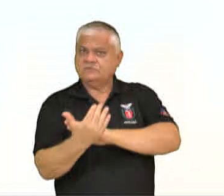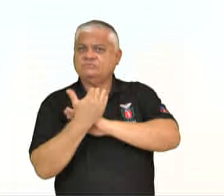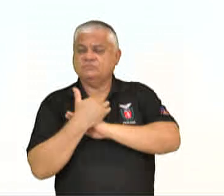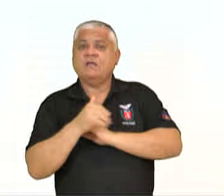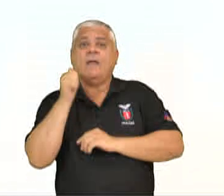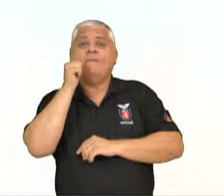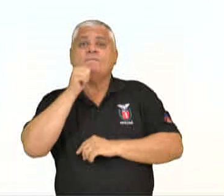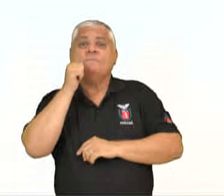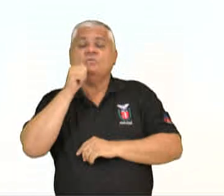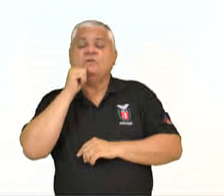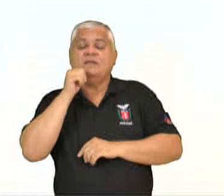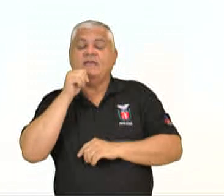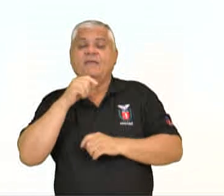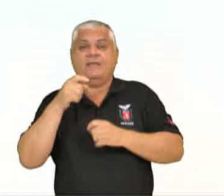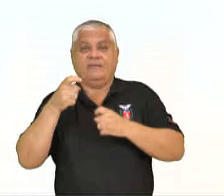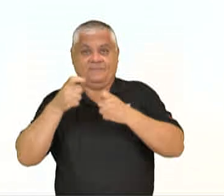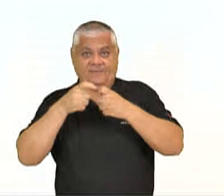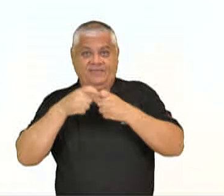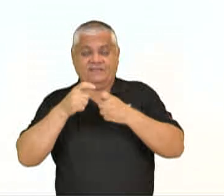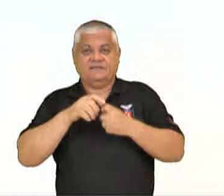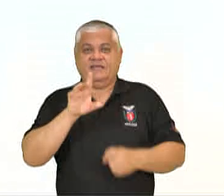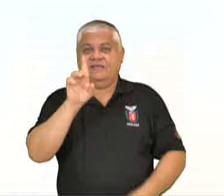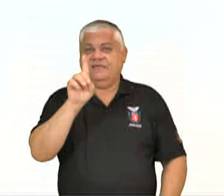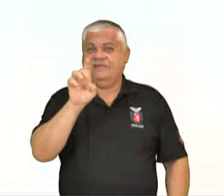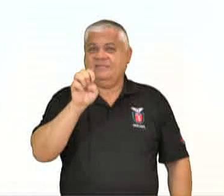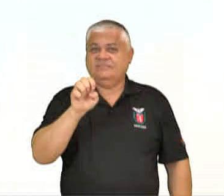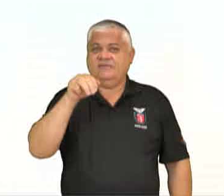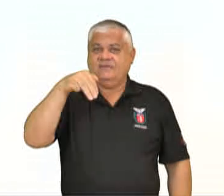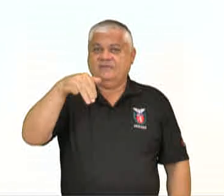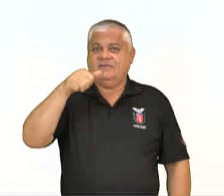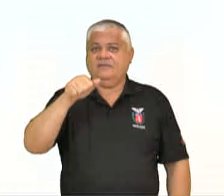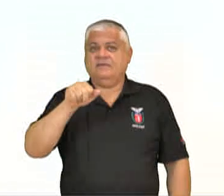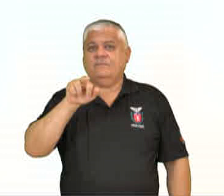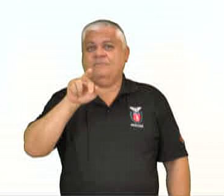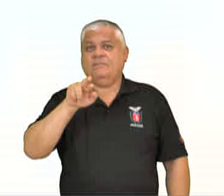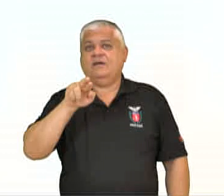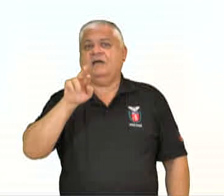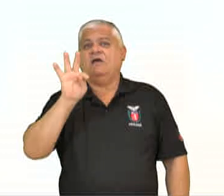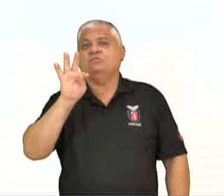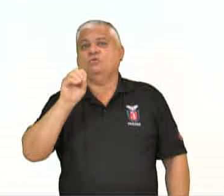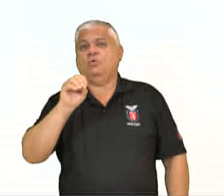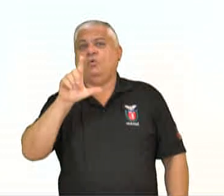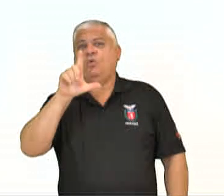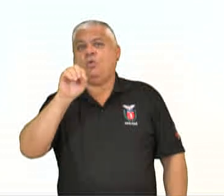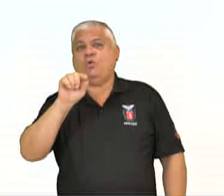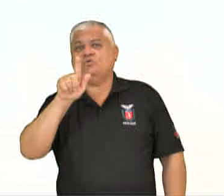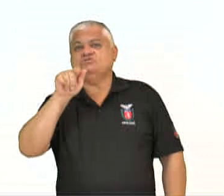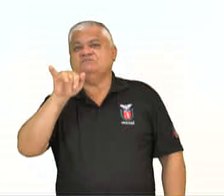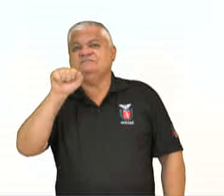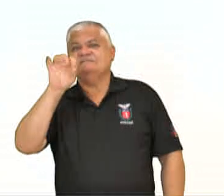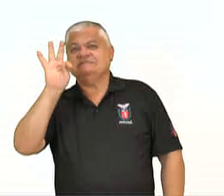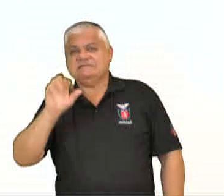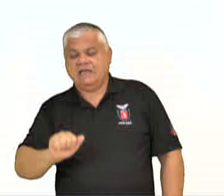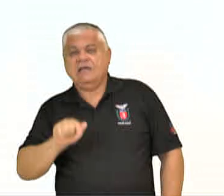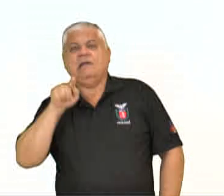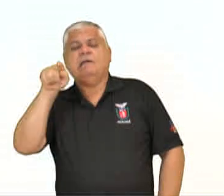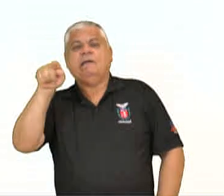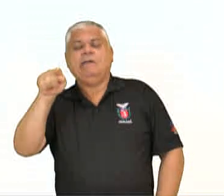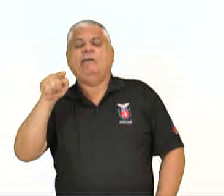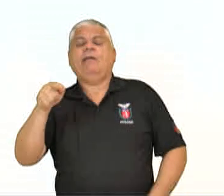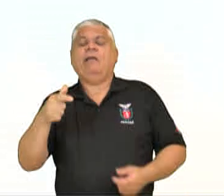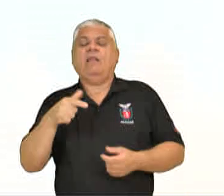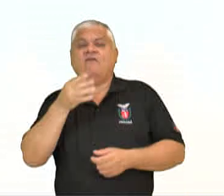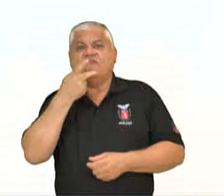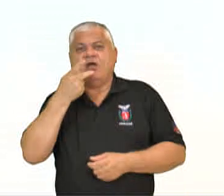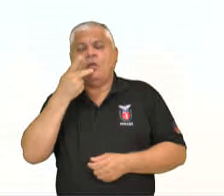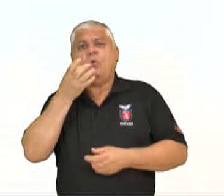dermatologista Gabriela Albuquerque, a água salgada possui elementos curativos e que facilitam